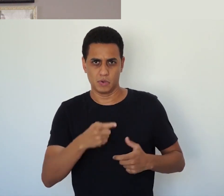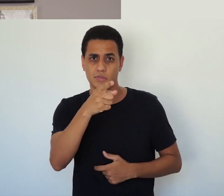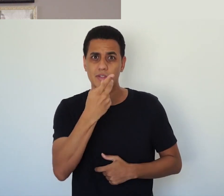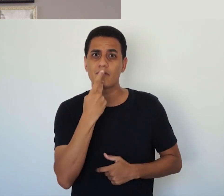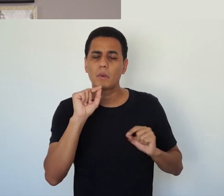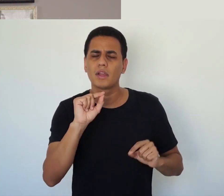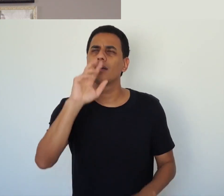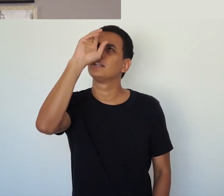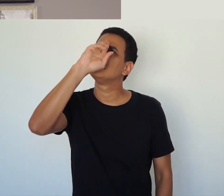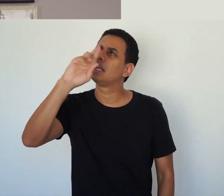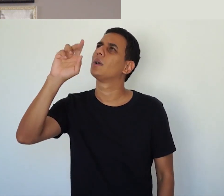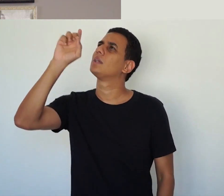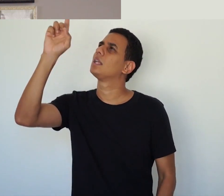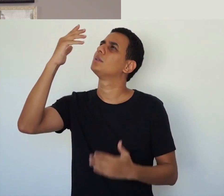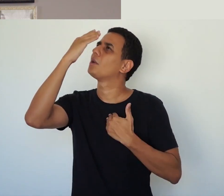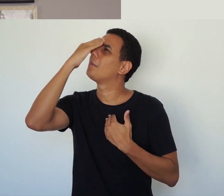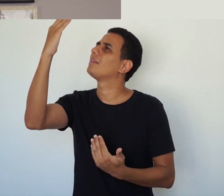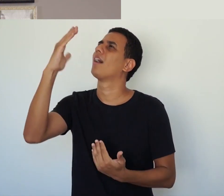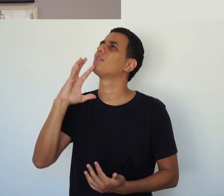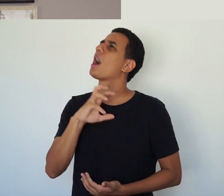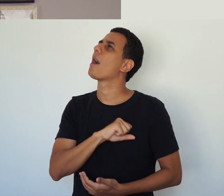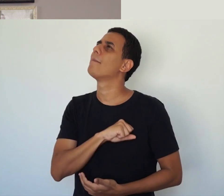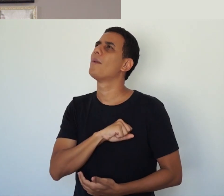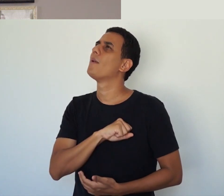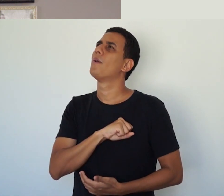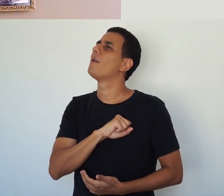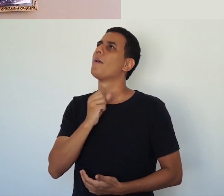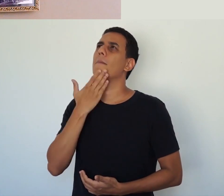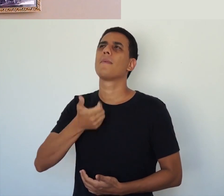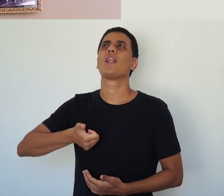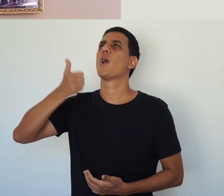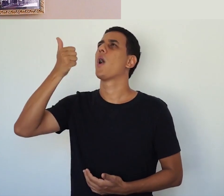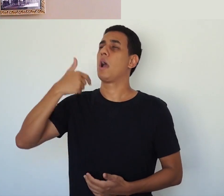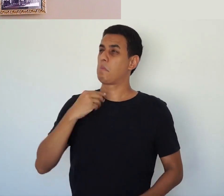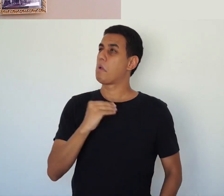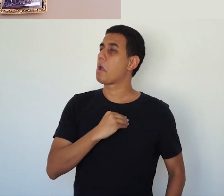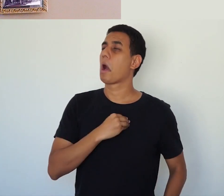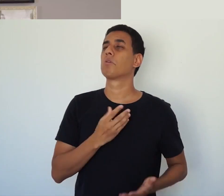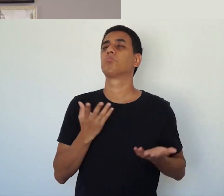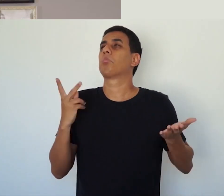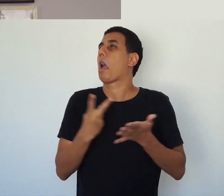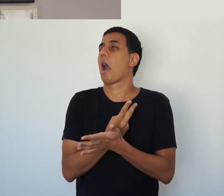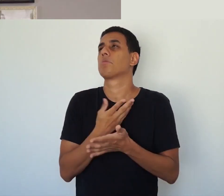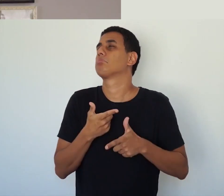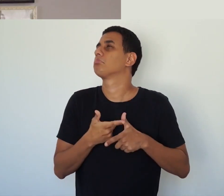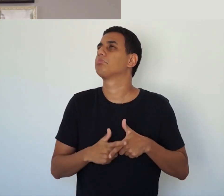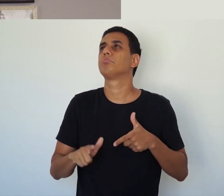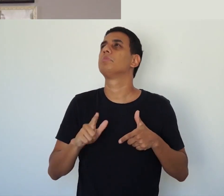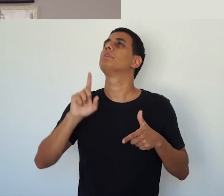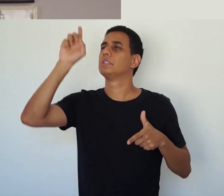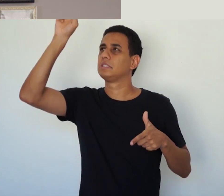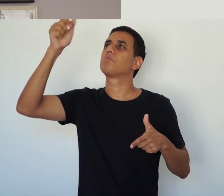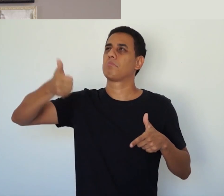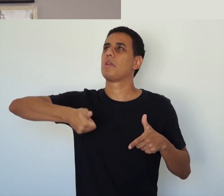repete aquilo que eu vou orar, onde você está aí. Diga assim: Senhor Deus, muito obrigado porque o Teu amor é maior do que todos